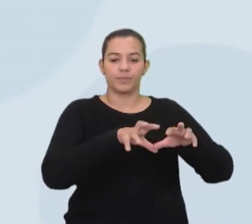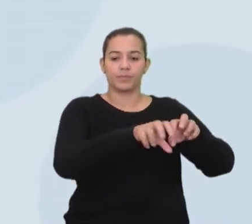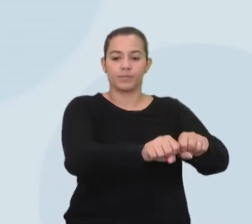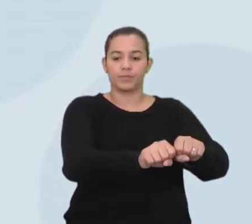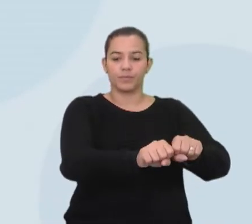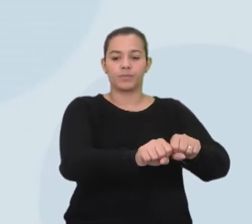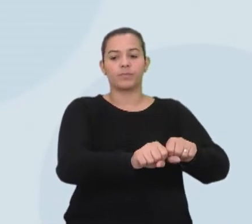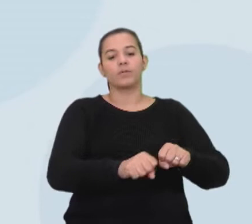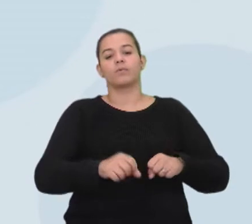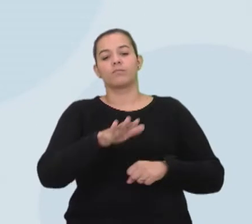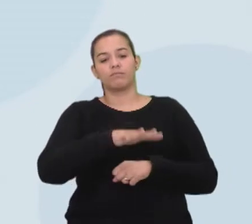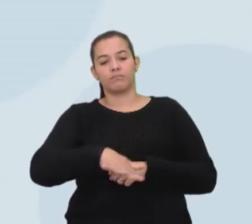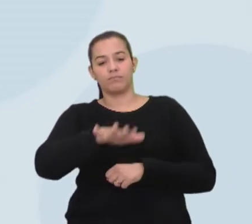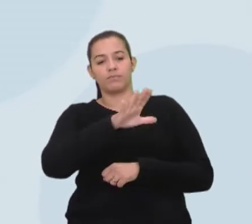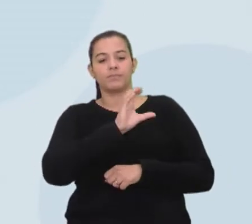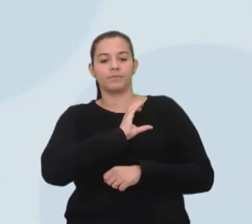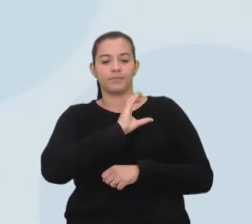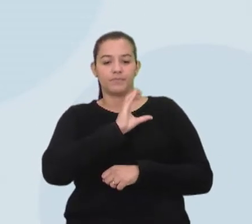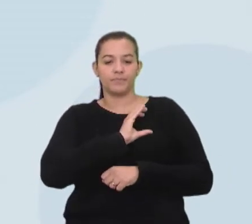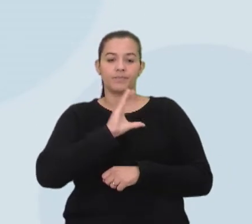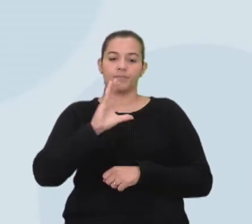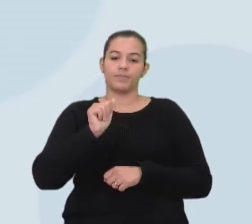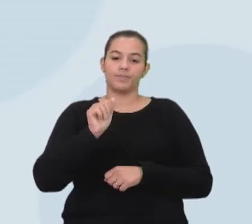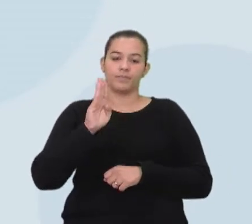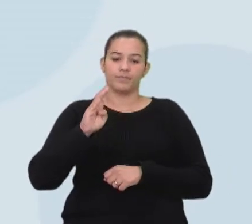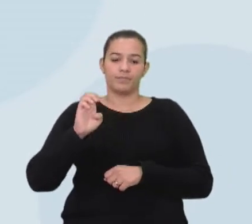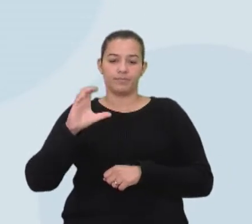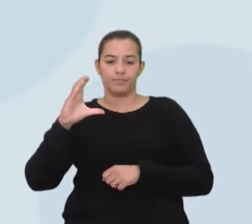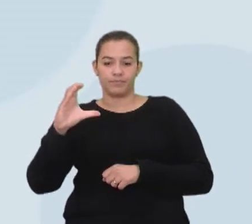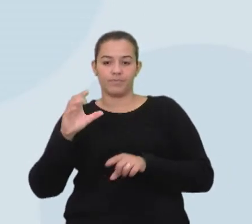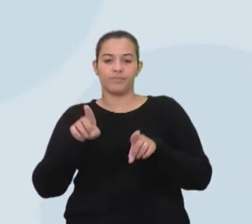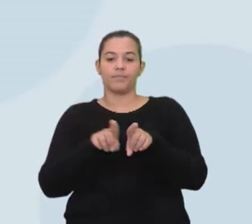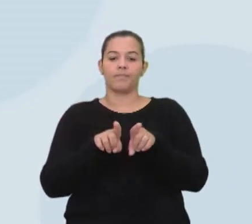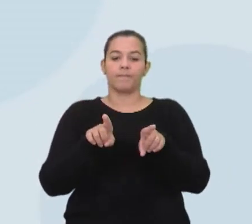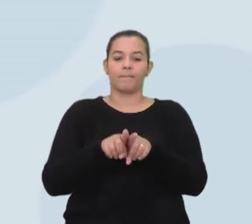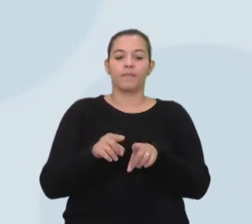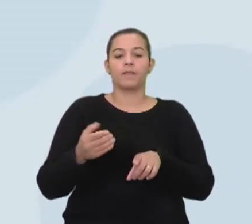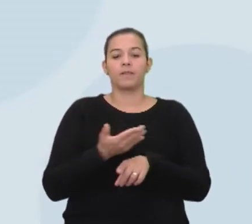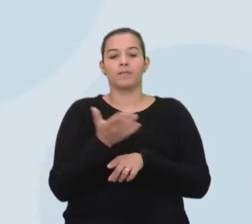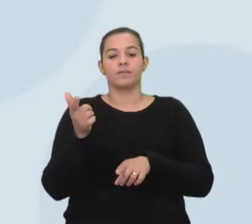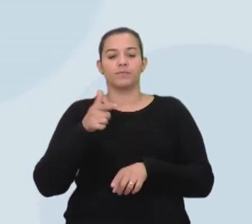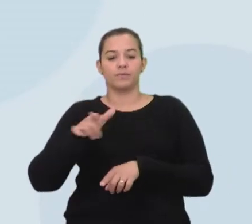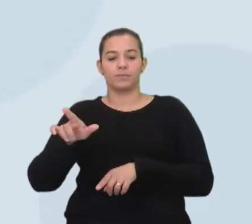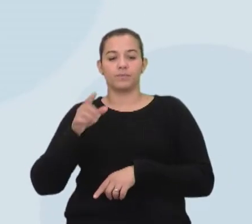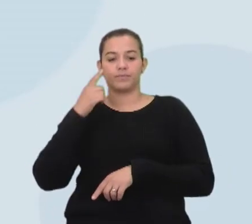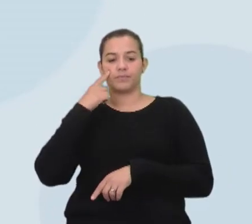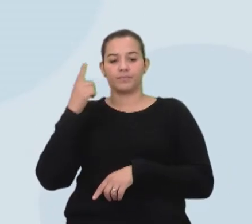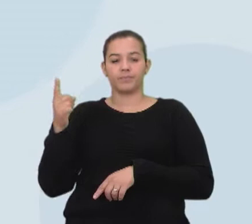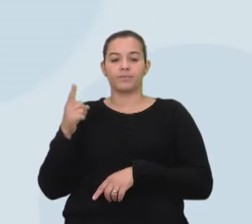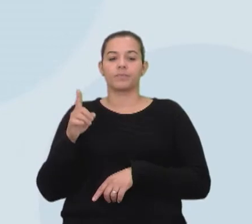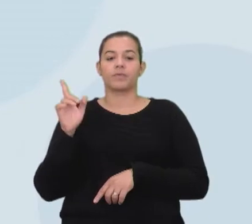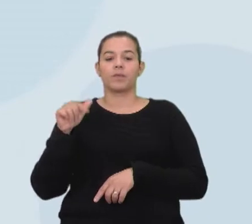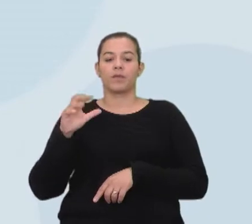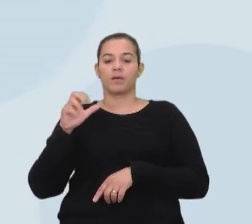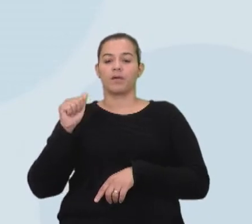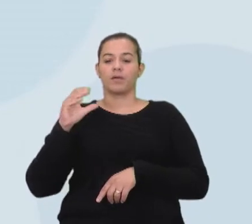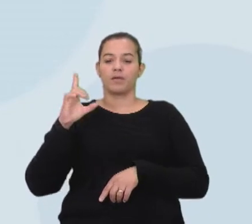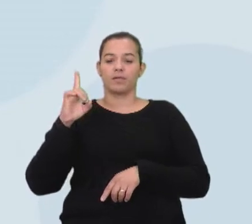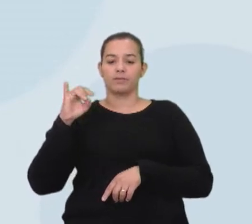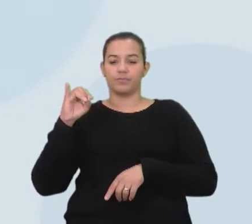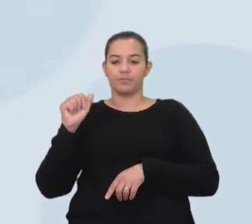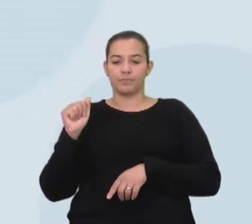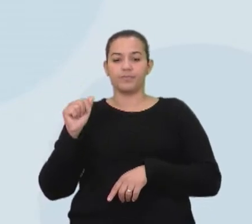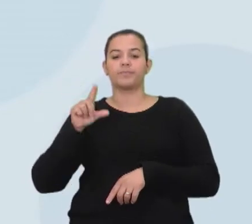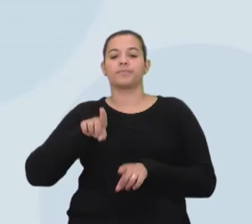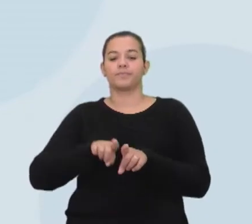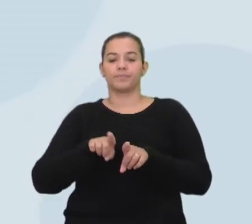Canadá, como as cidades de Quebec e Acádia, também Ontário, né? E parte da Terra Nova também no